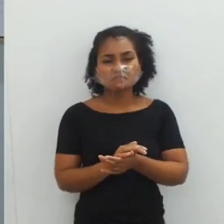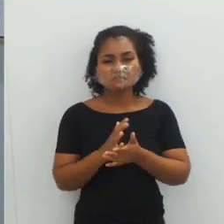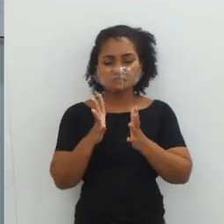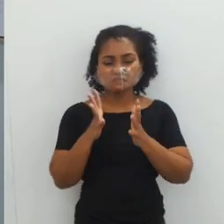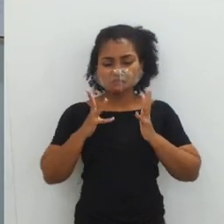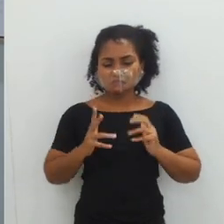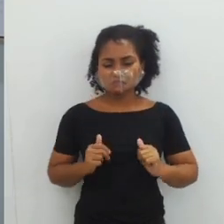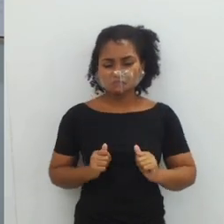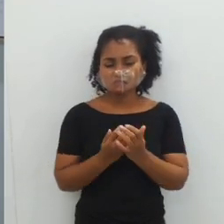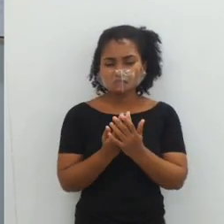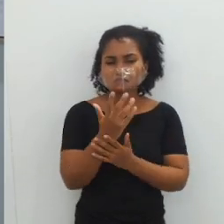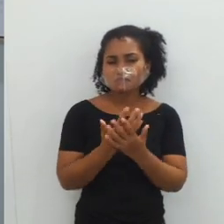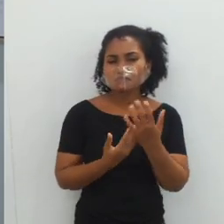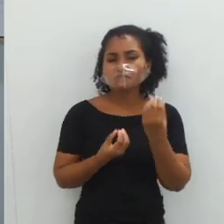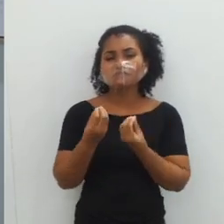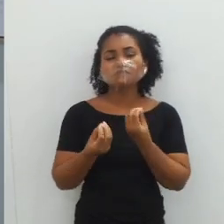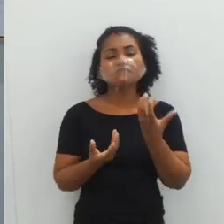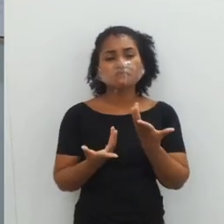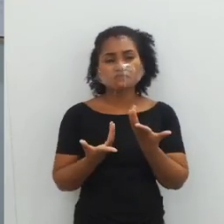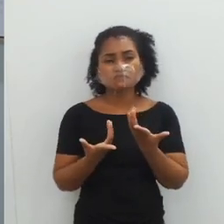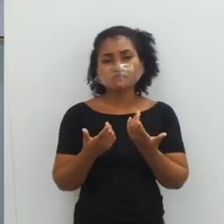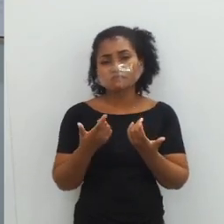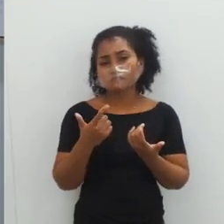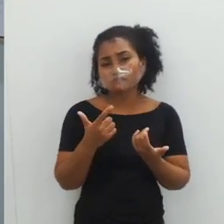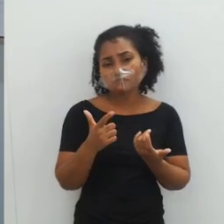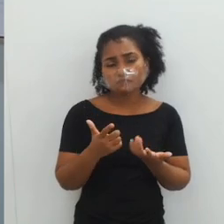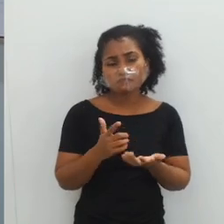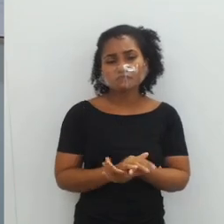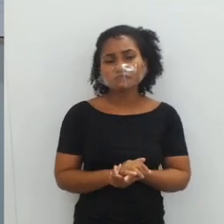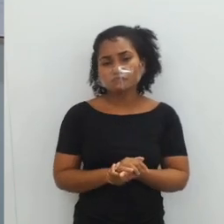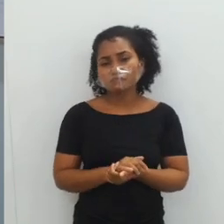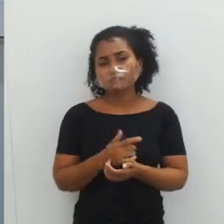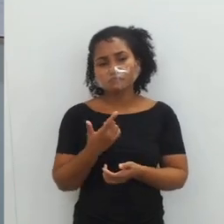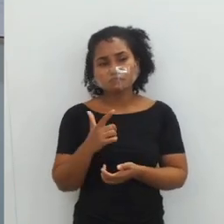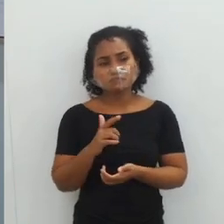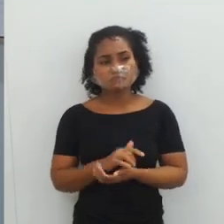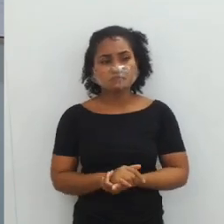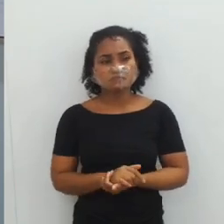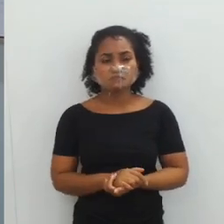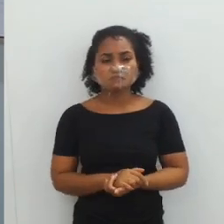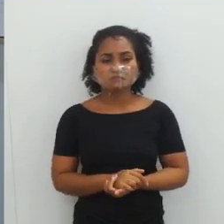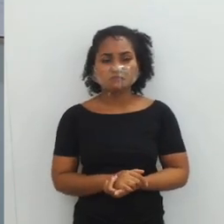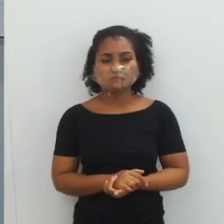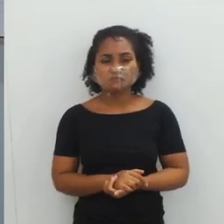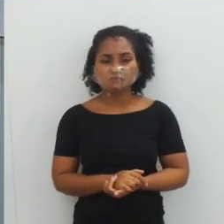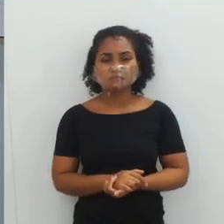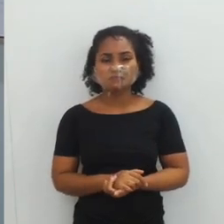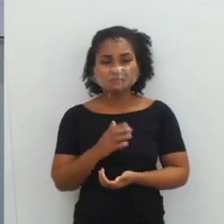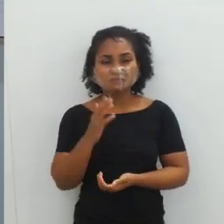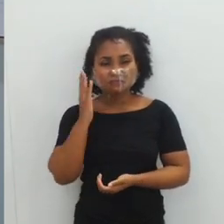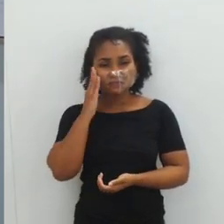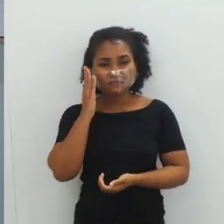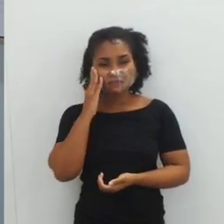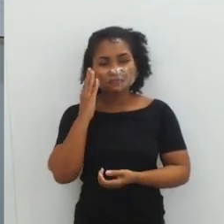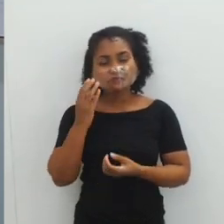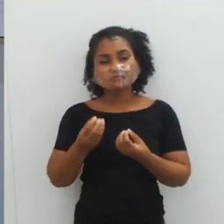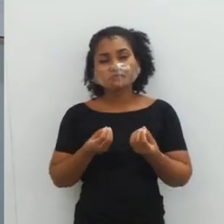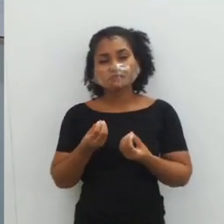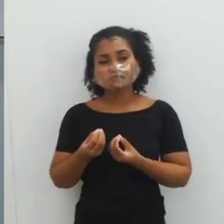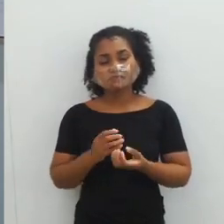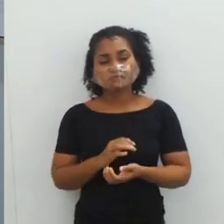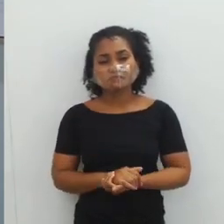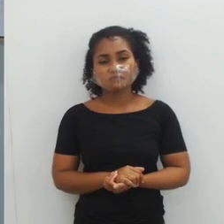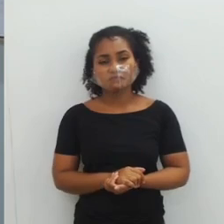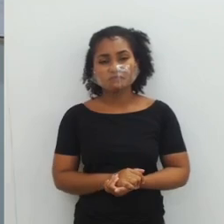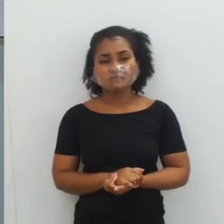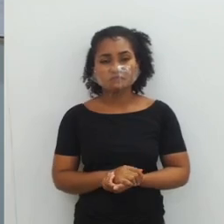as mãos. Mas como se lava a mão com constância se não tenho água na minha torneira? Certo? Então,